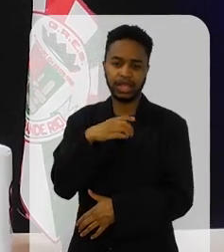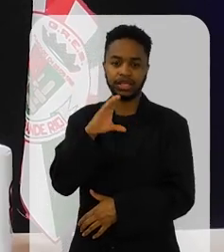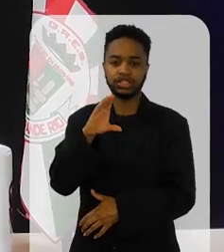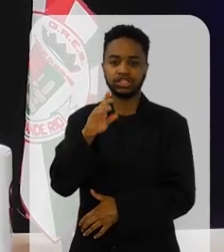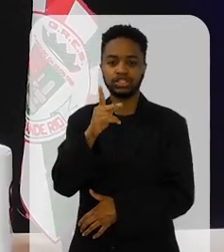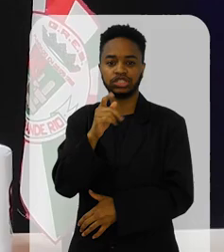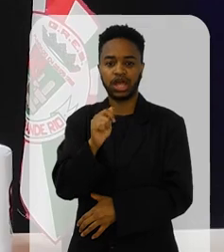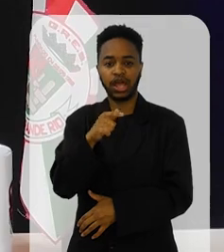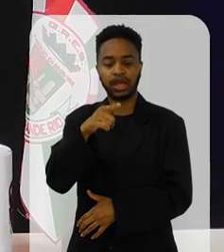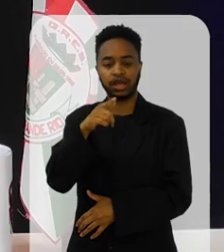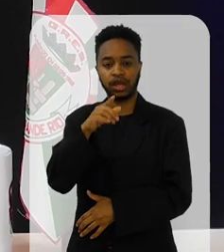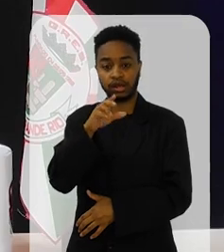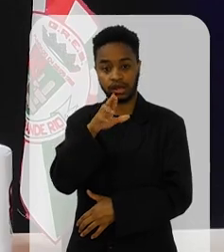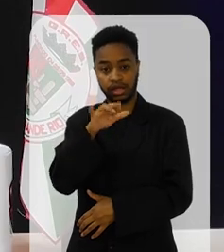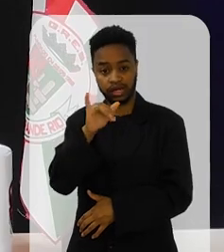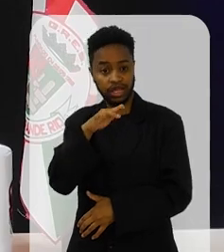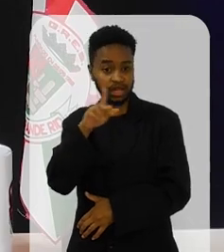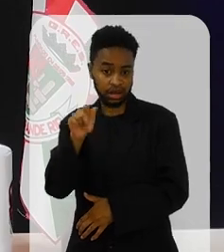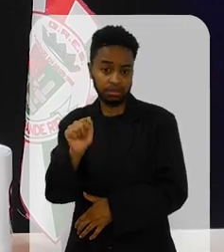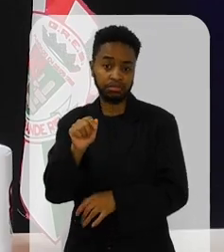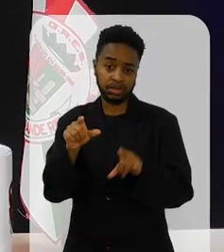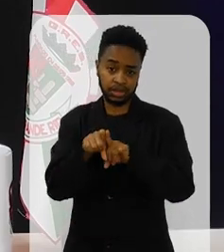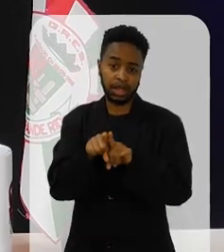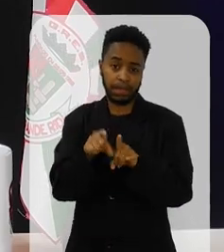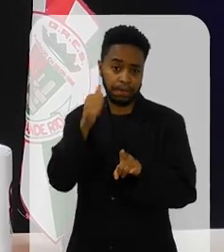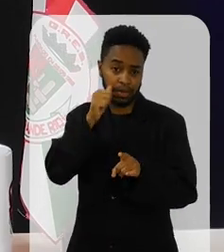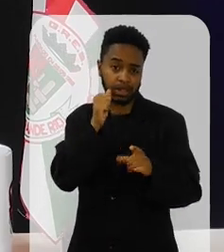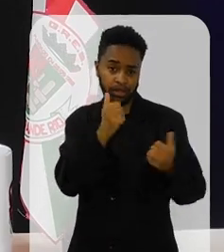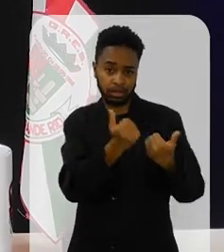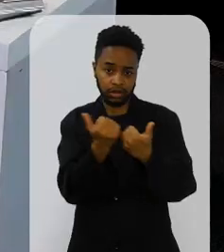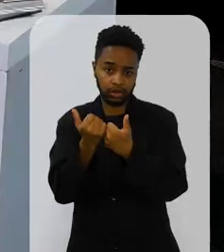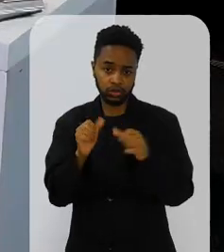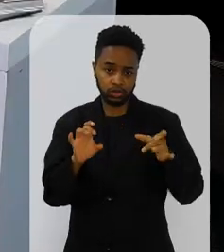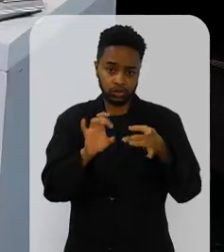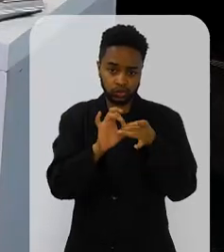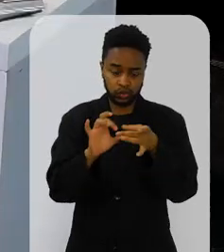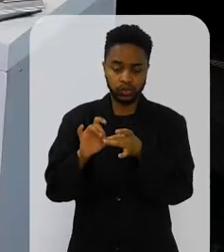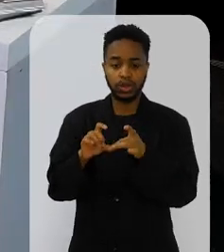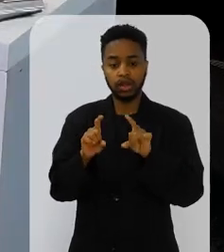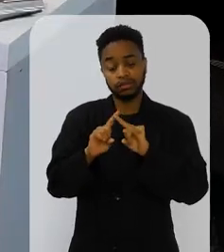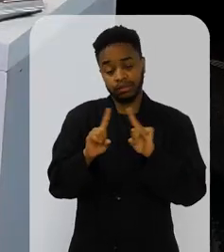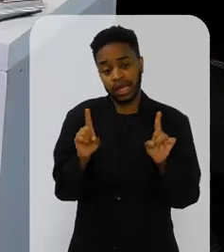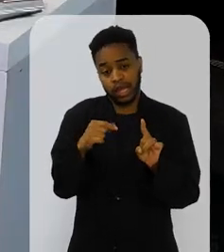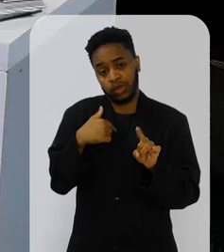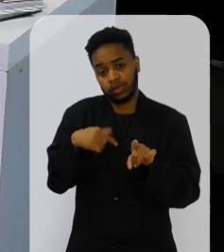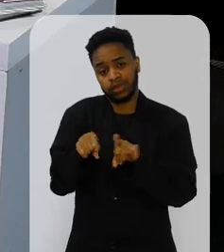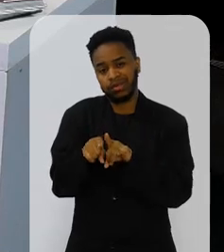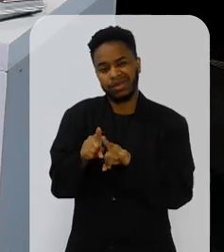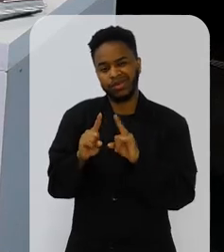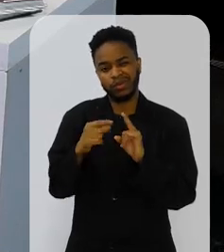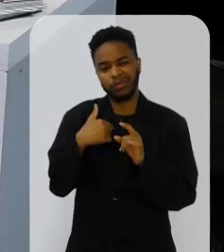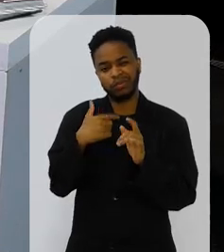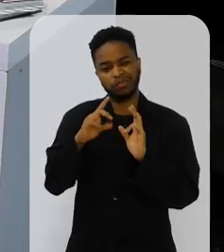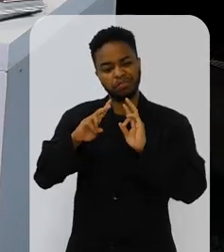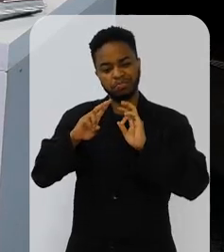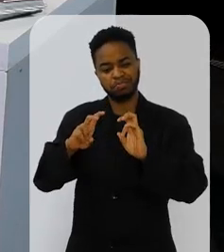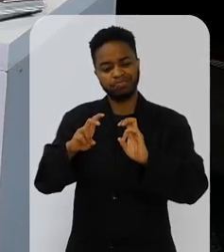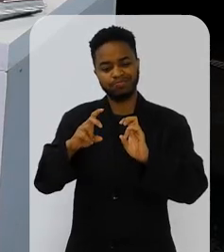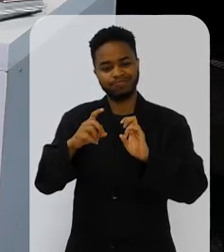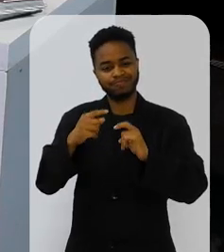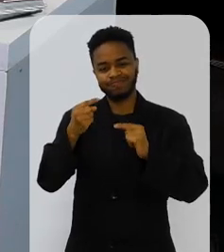que tem suas chacretes, se tem um bolinho que tem suas boletes, o Bira tem que ter suas biretes. Tá certo. Entendeu? Mas eu não me vejo